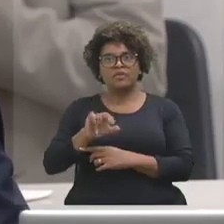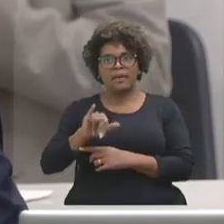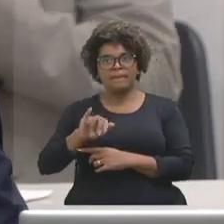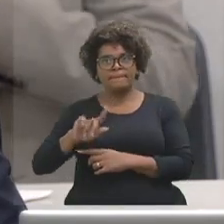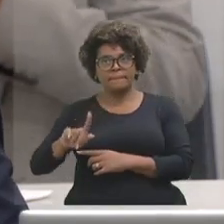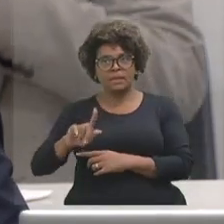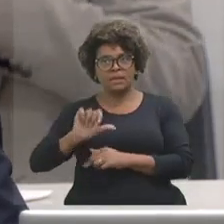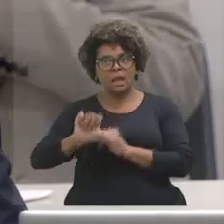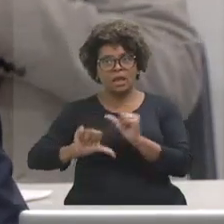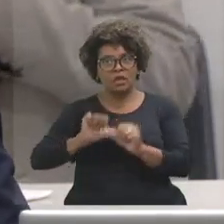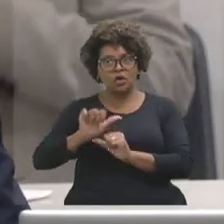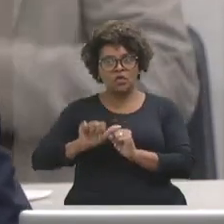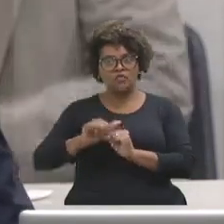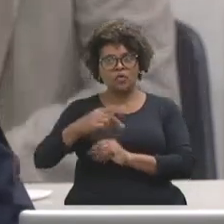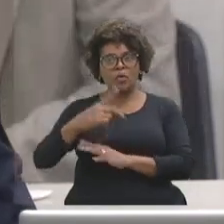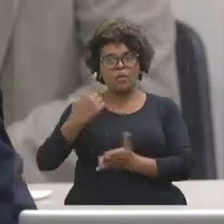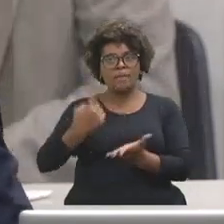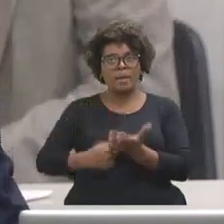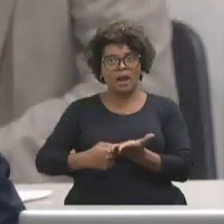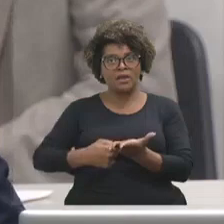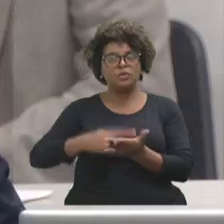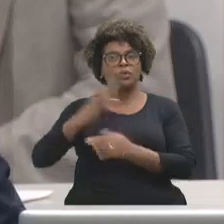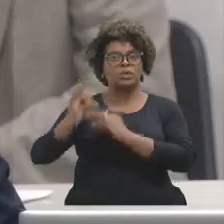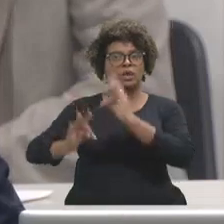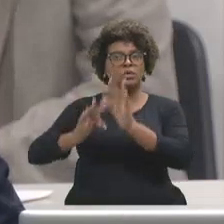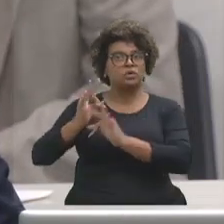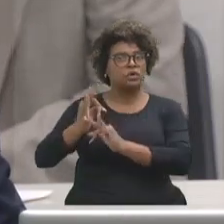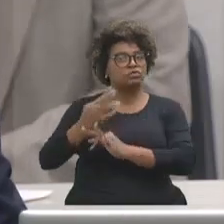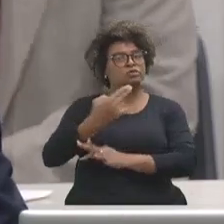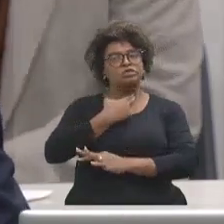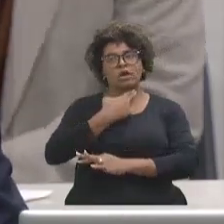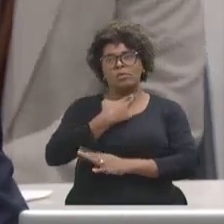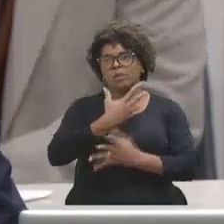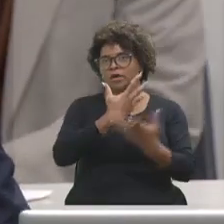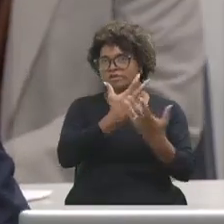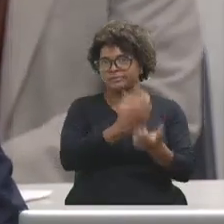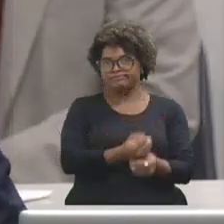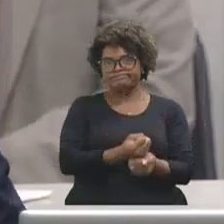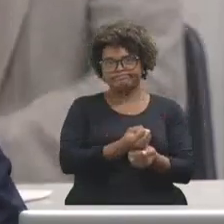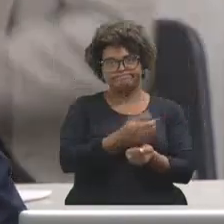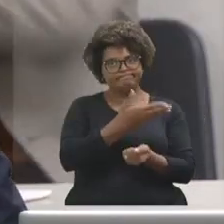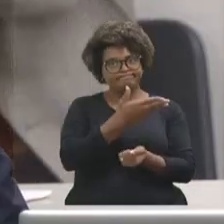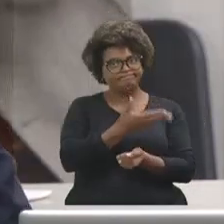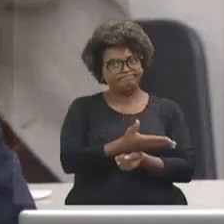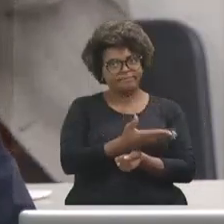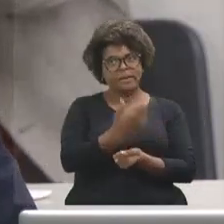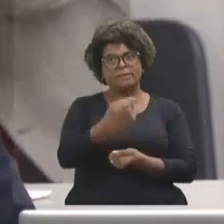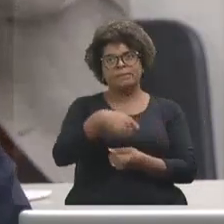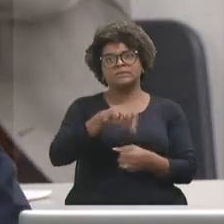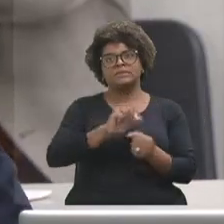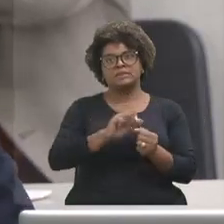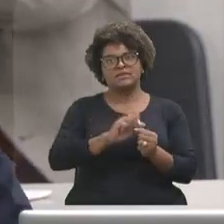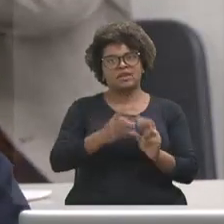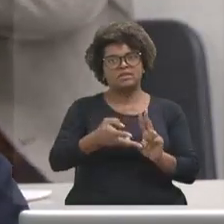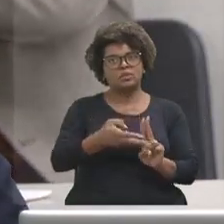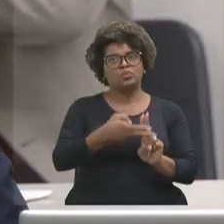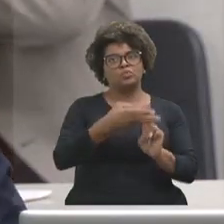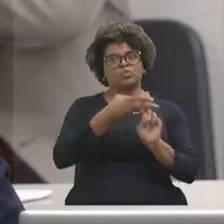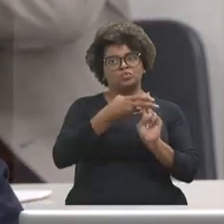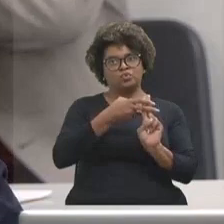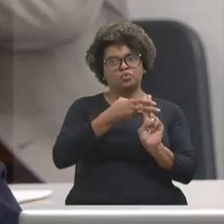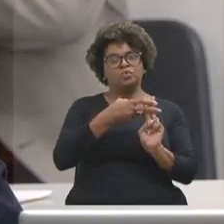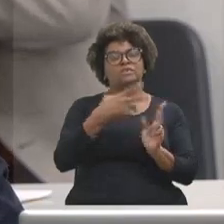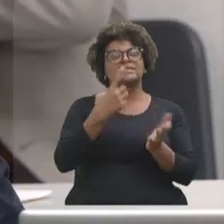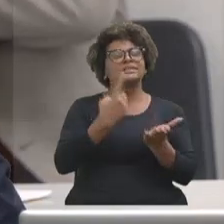isso e nós temos interesse em que a rede SUS Ó então aí isso vai ser sempre pactuado junto com